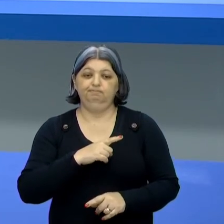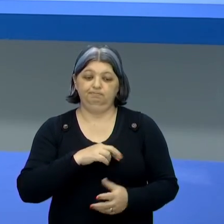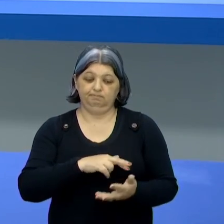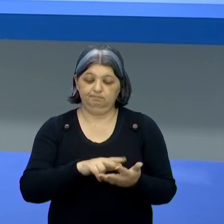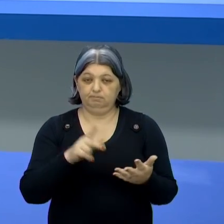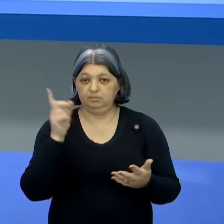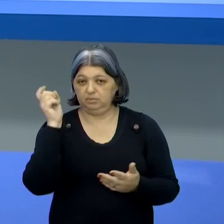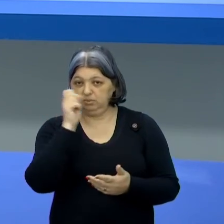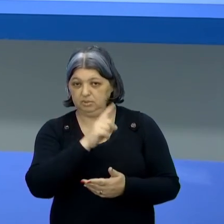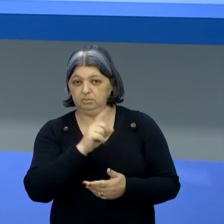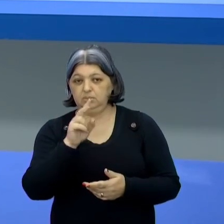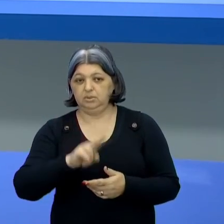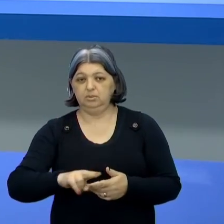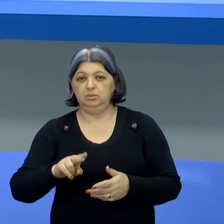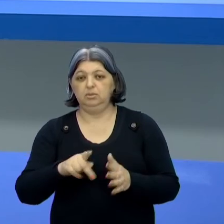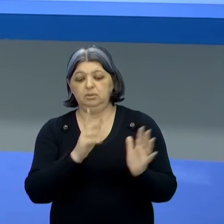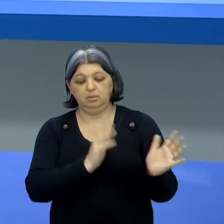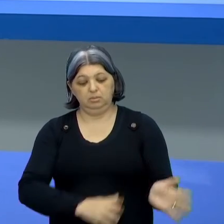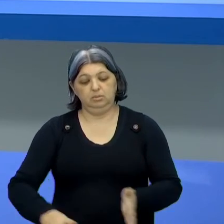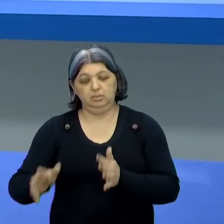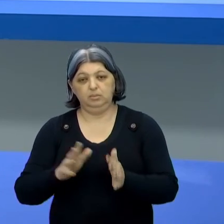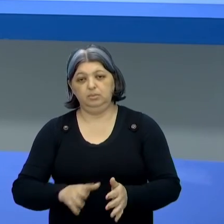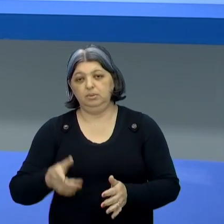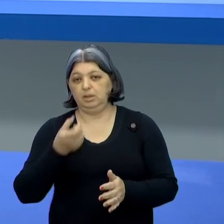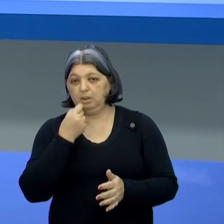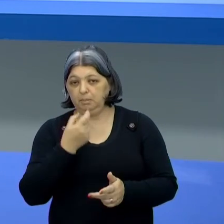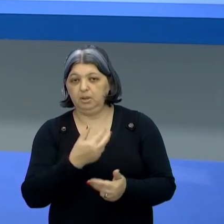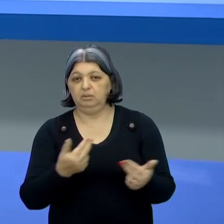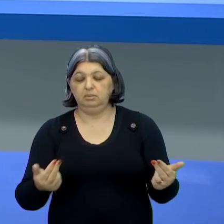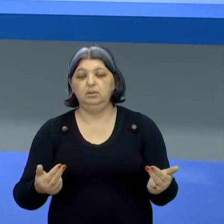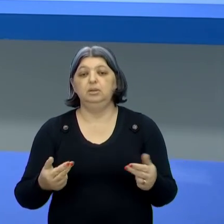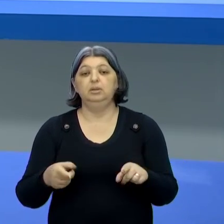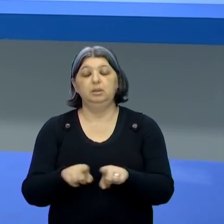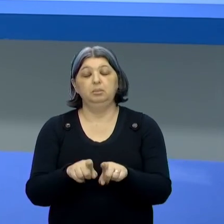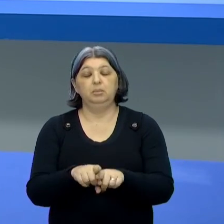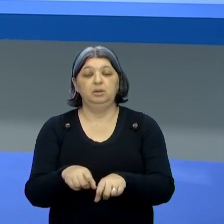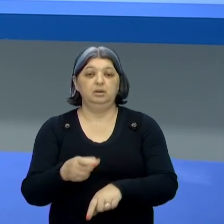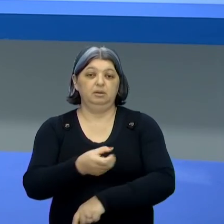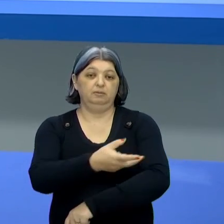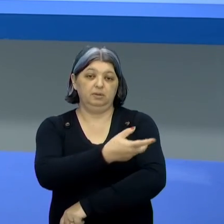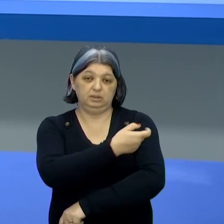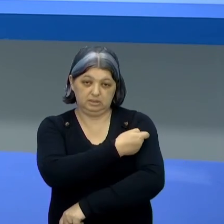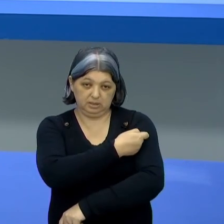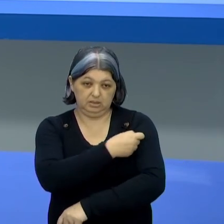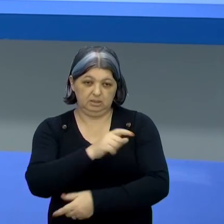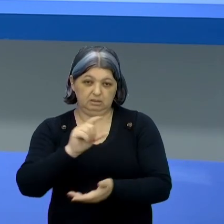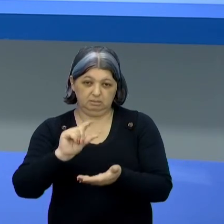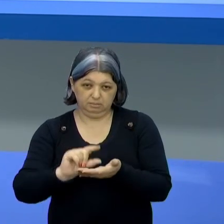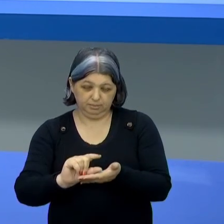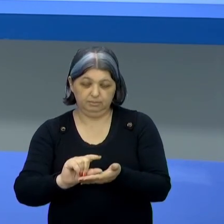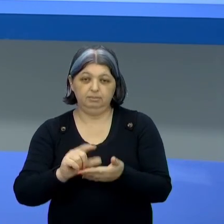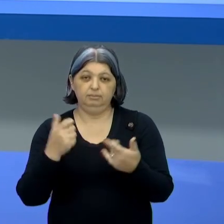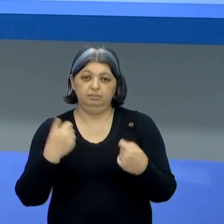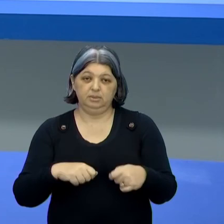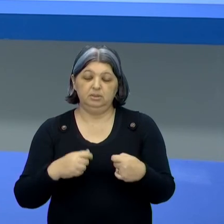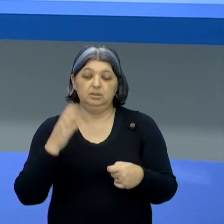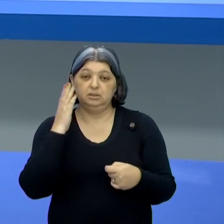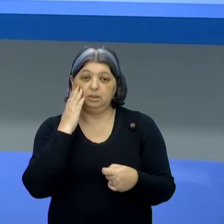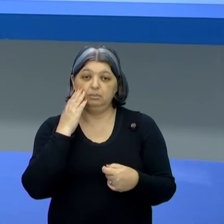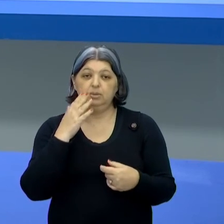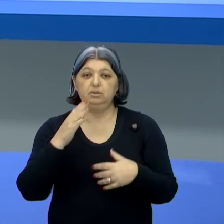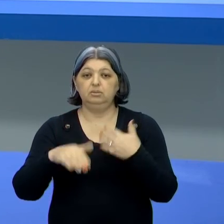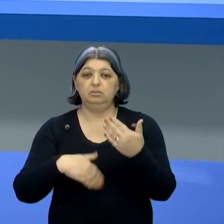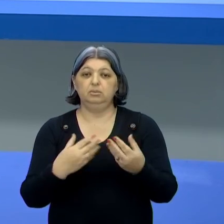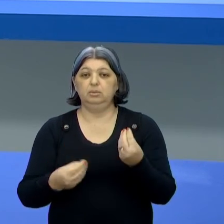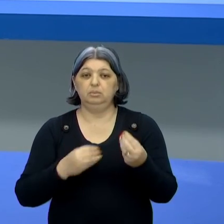por insumos para produzir medicamentos e vacinas. Então esse desenvolvimento ele tem que se sustentar a longo prazo.